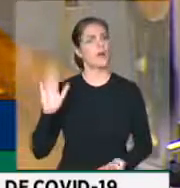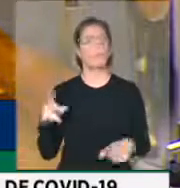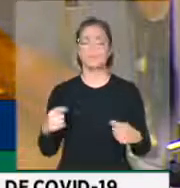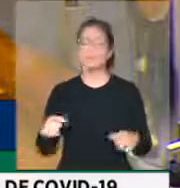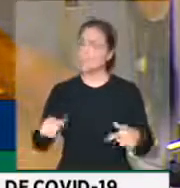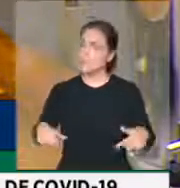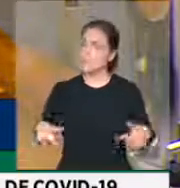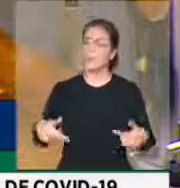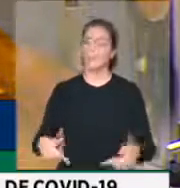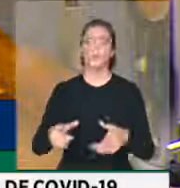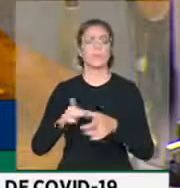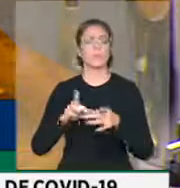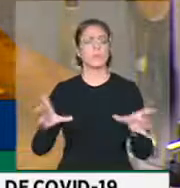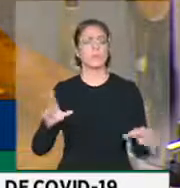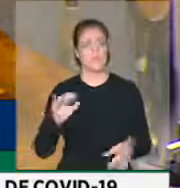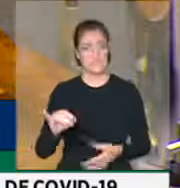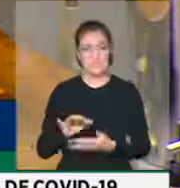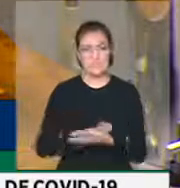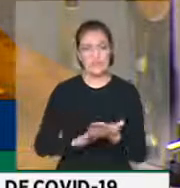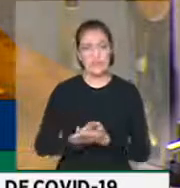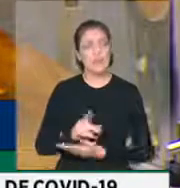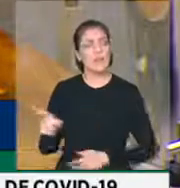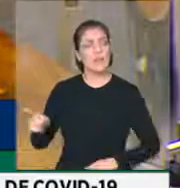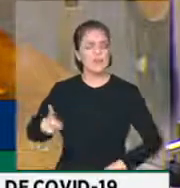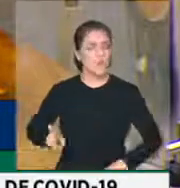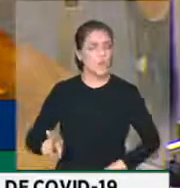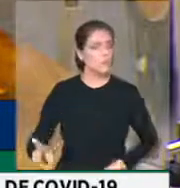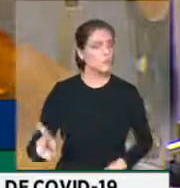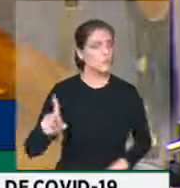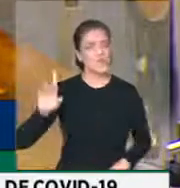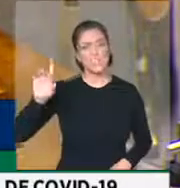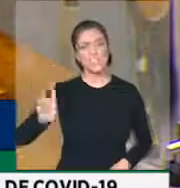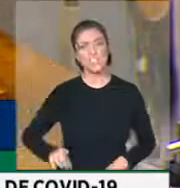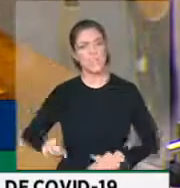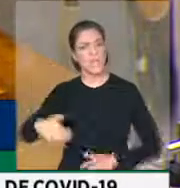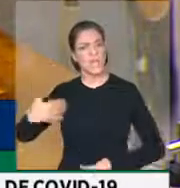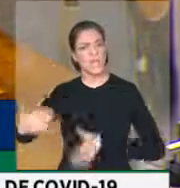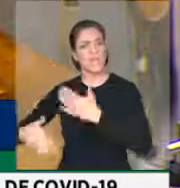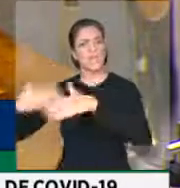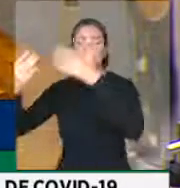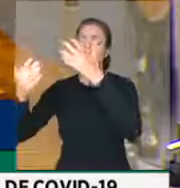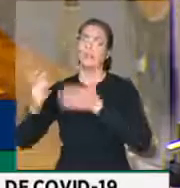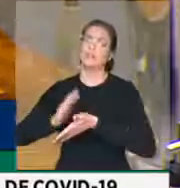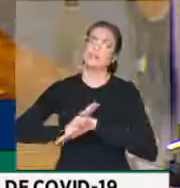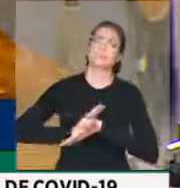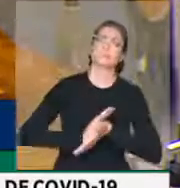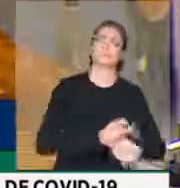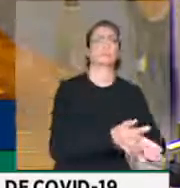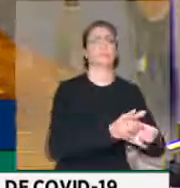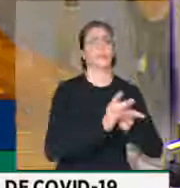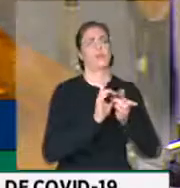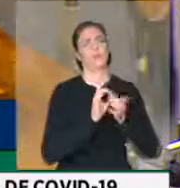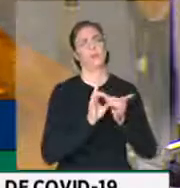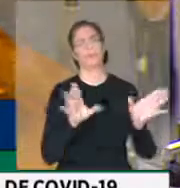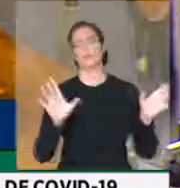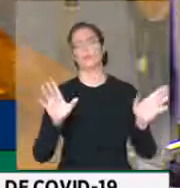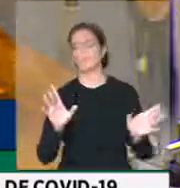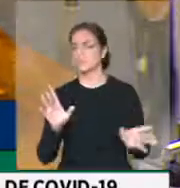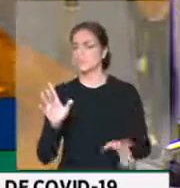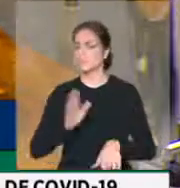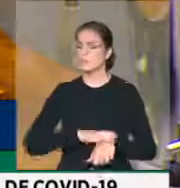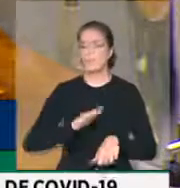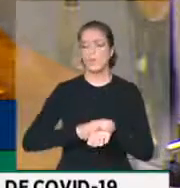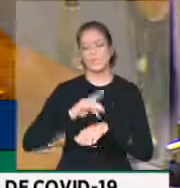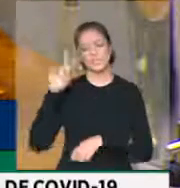resposta à altura, ele vai seguir recrudescendo a extrema-direita e vai tentar avançar sobre as liberdades democráticas. É o momento mais duro da nossa